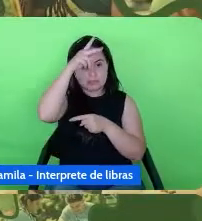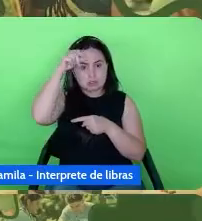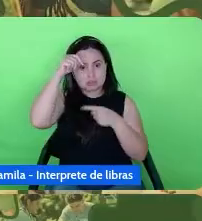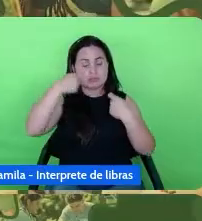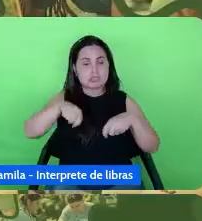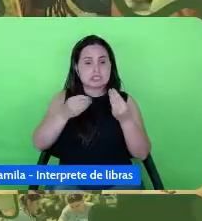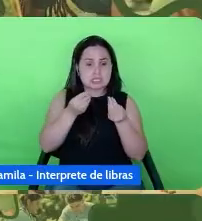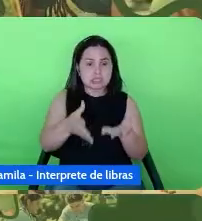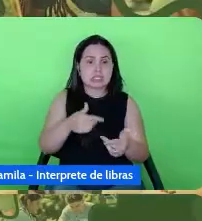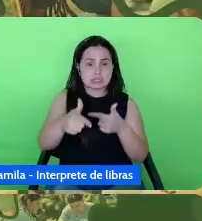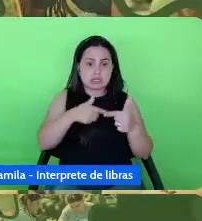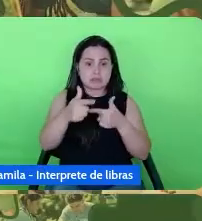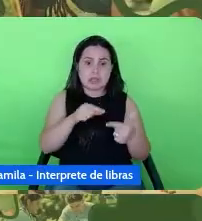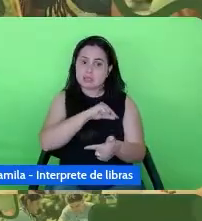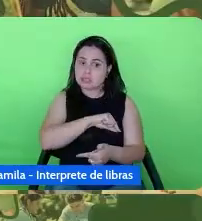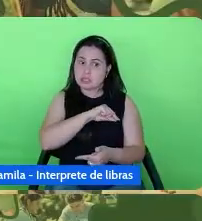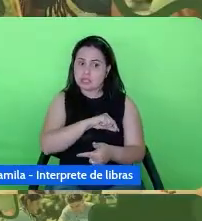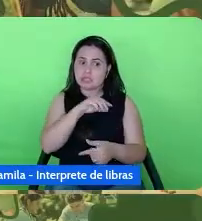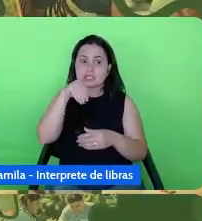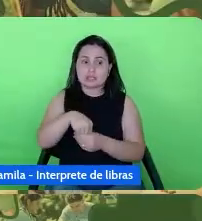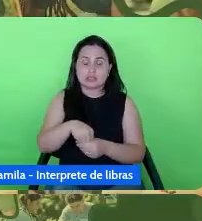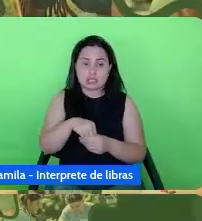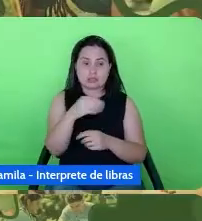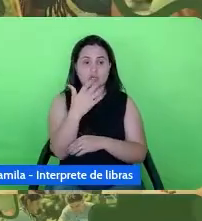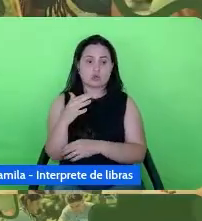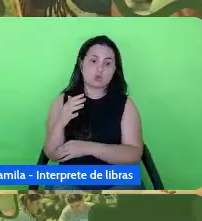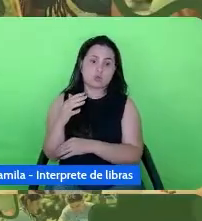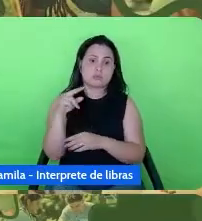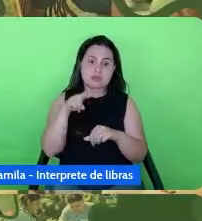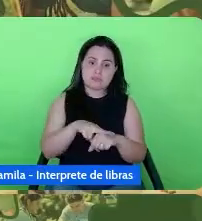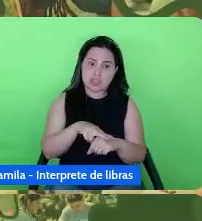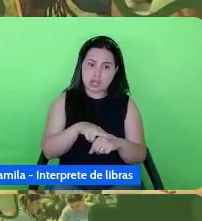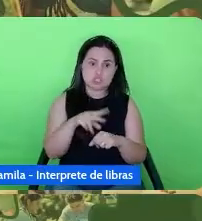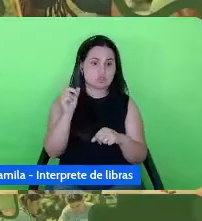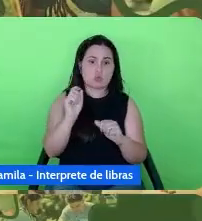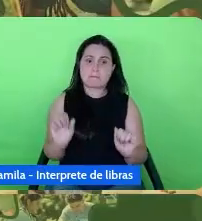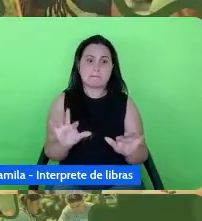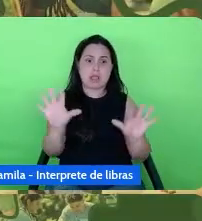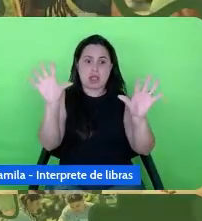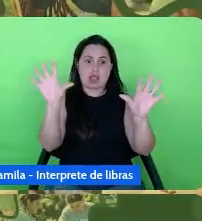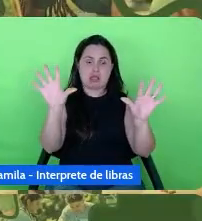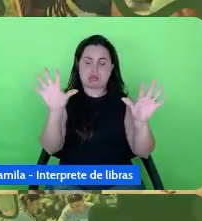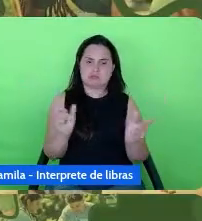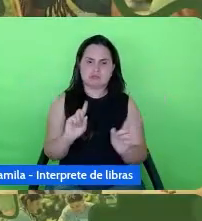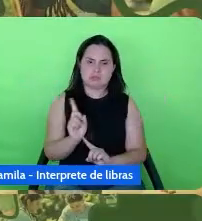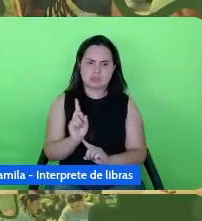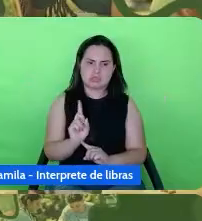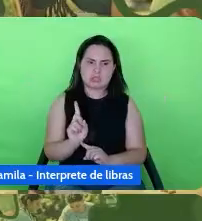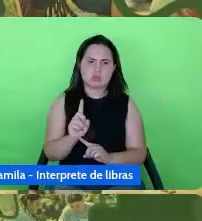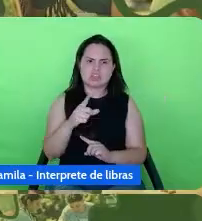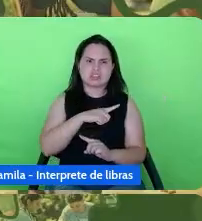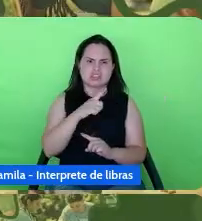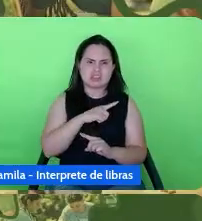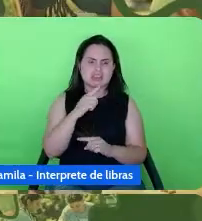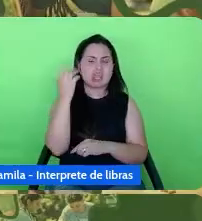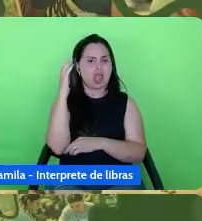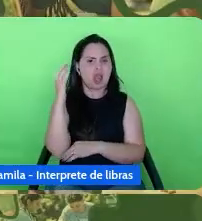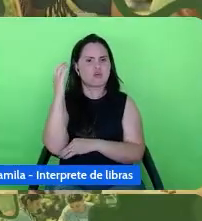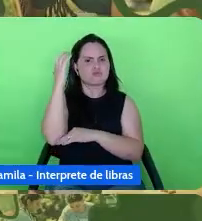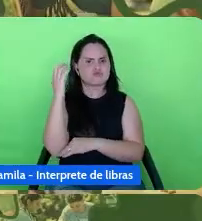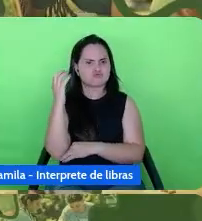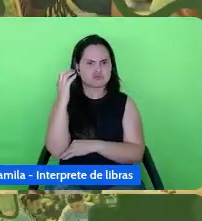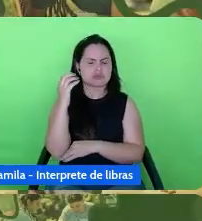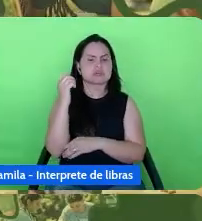trabalho e renda dentro da economia verde, não da economia poluidora, da economia que mantém a floresta em pé, mantém as águas,